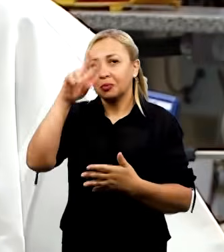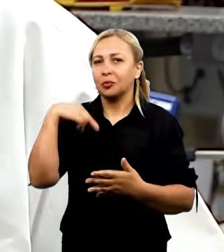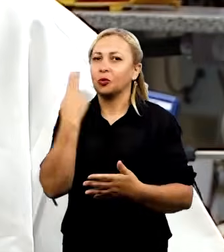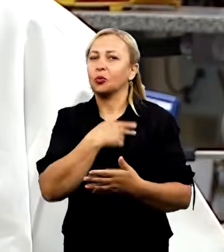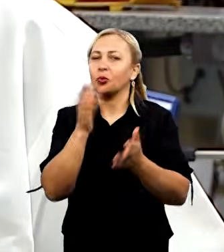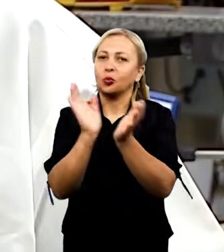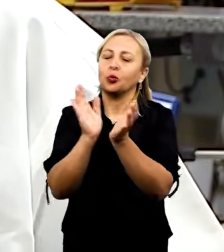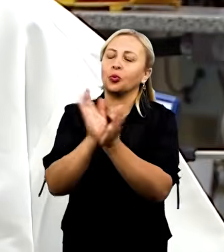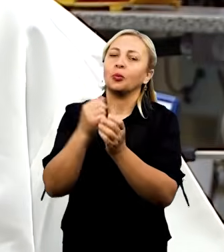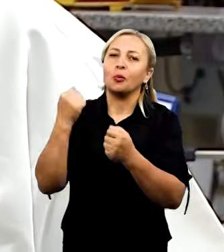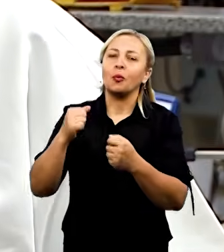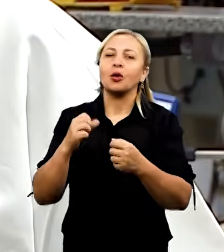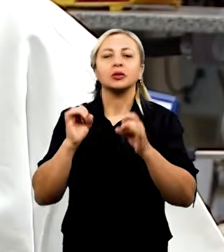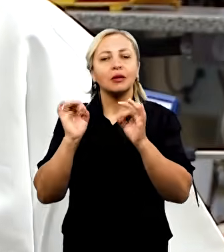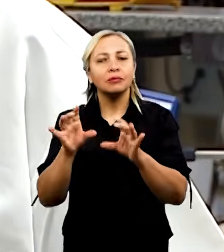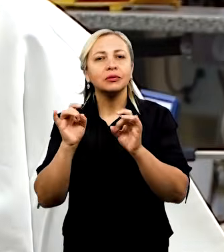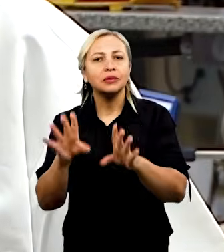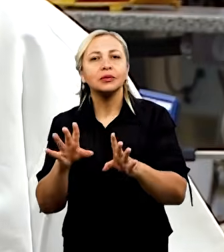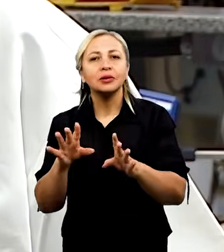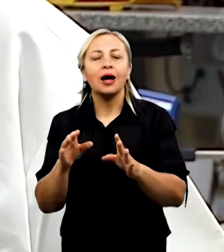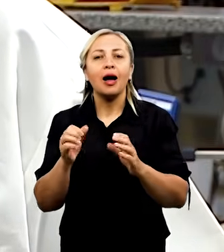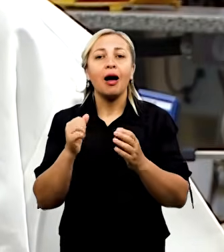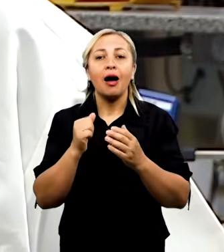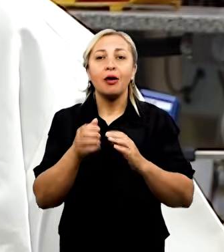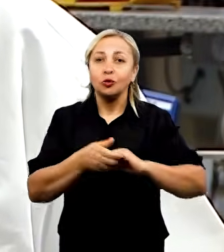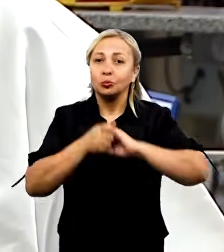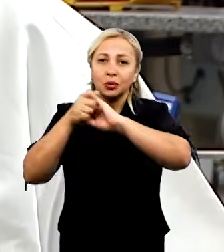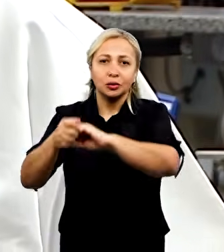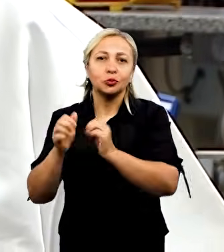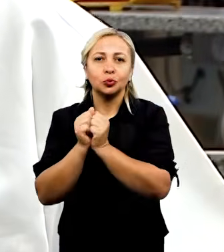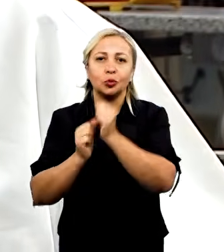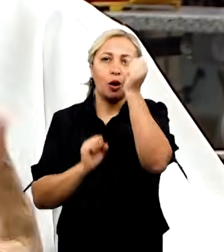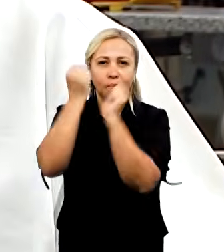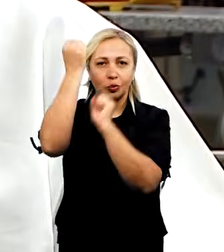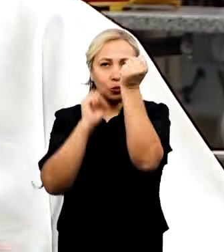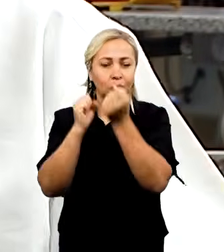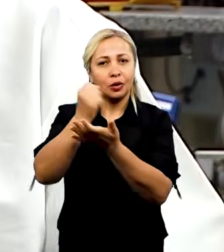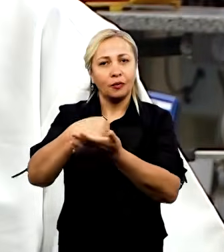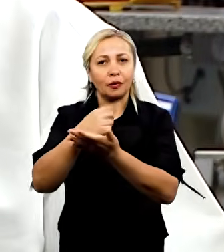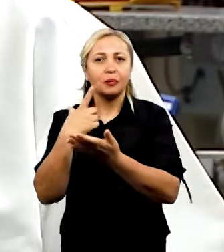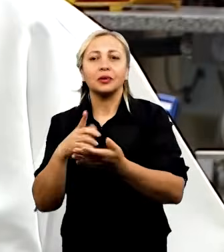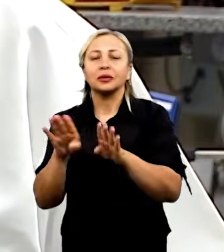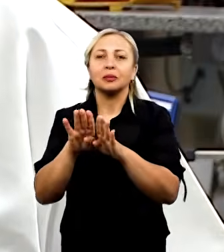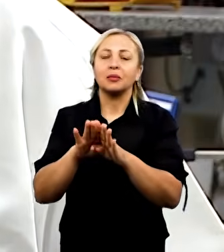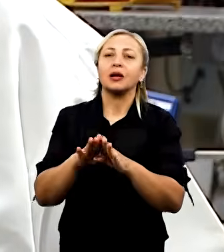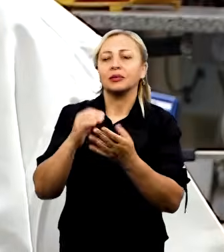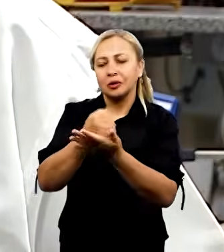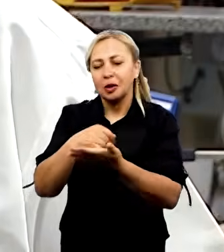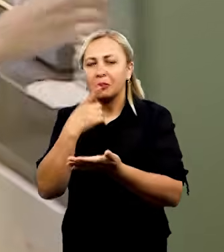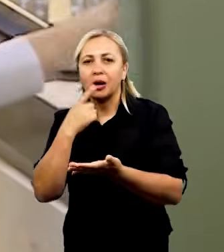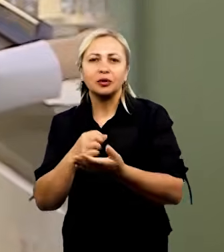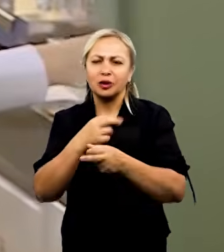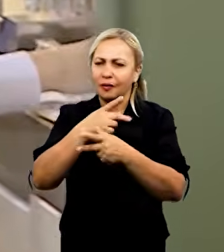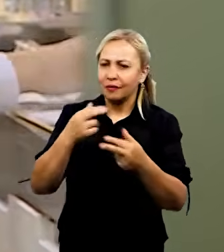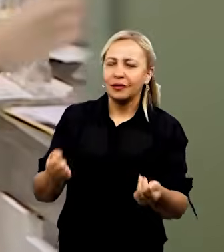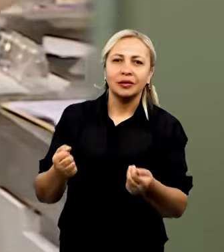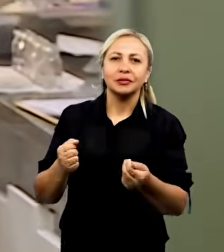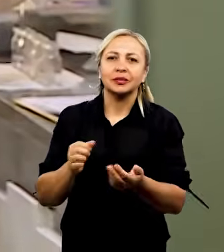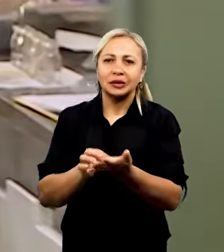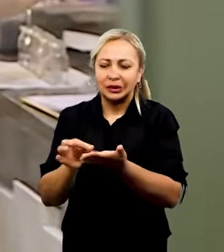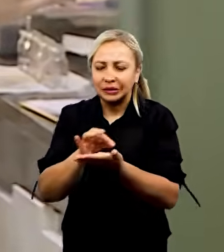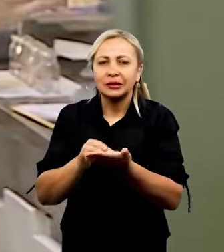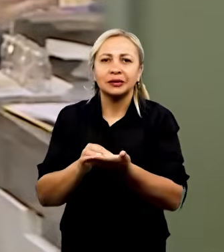grupo possa comercializar numa parceria com a indústria farmacêutica possíveis medicamentos à base desses extratos e